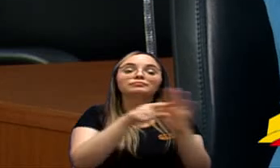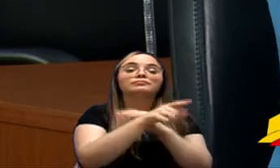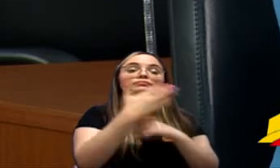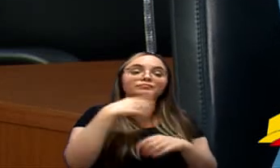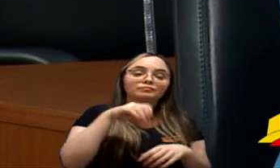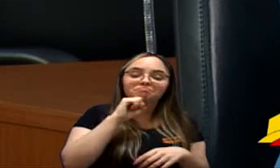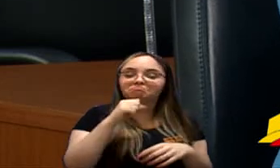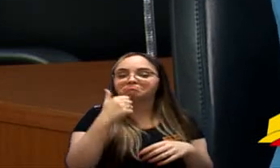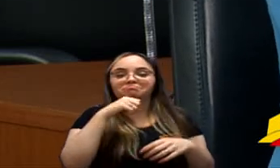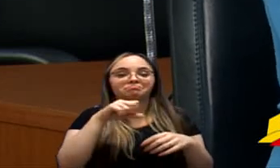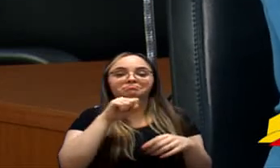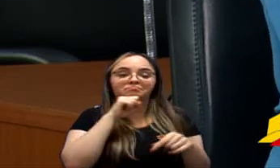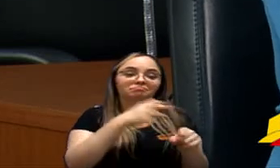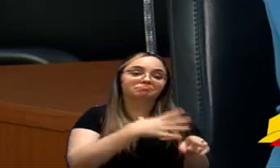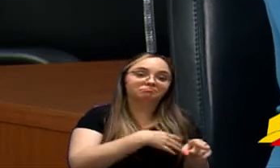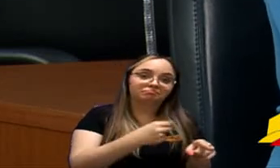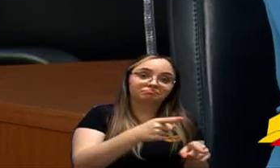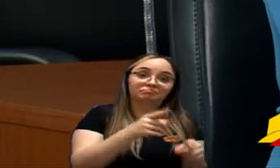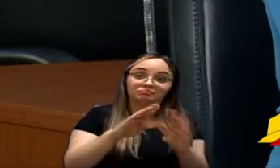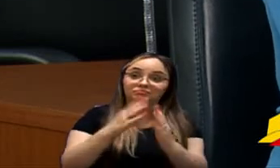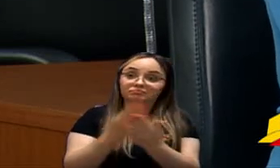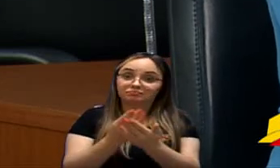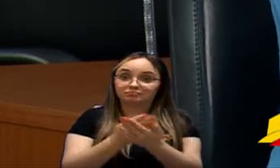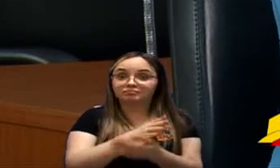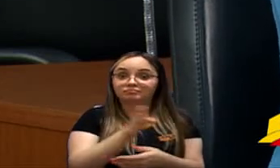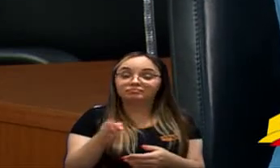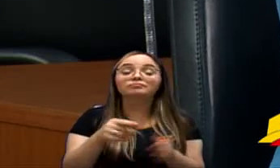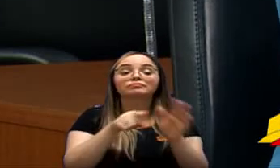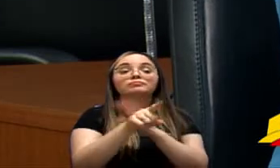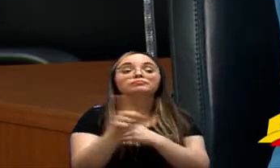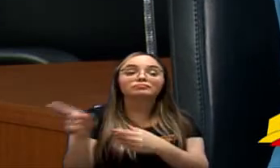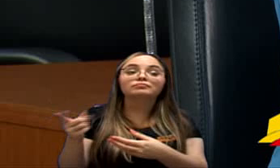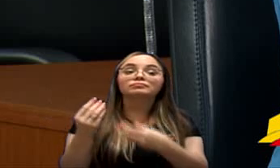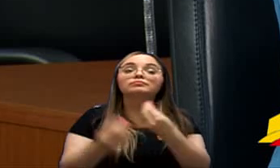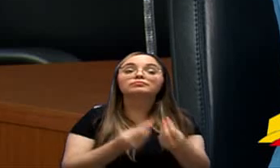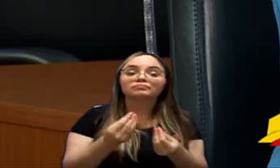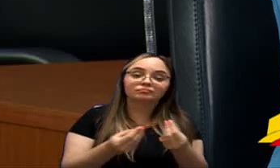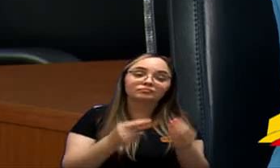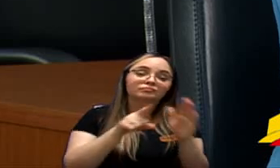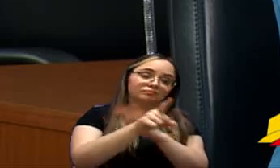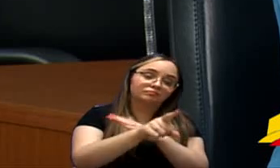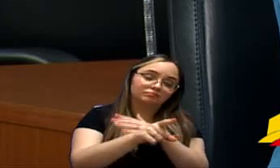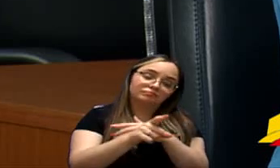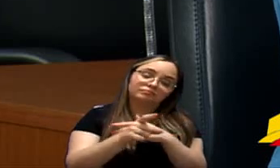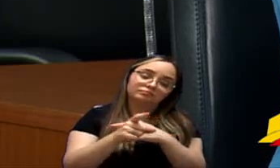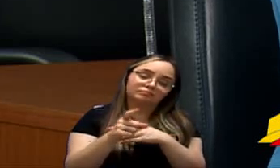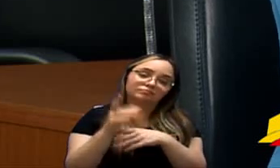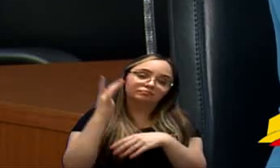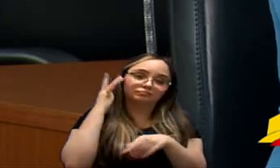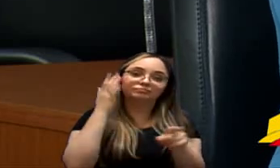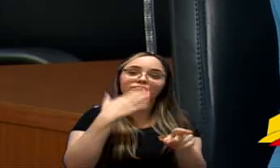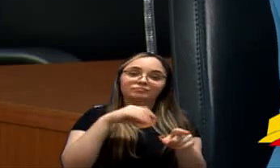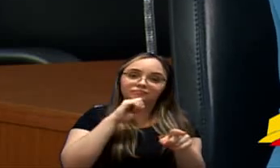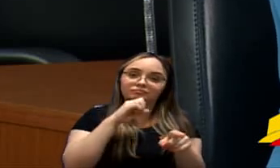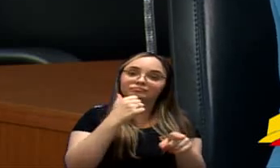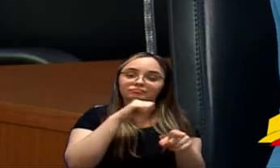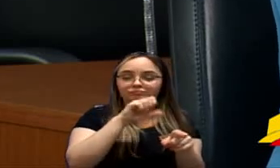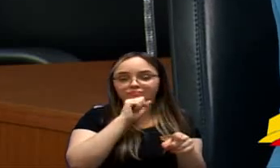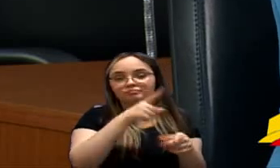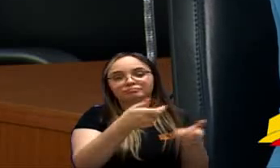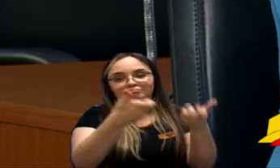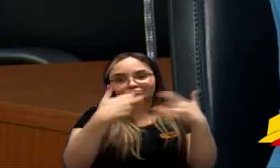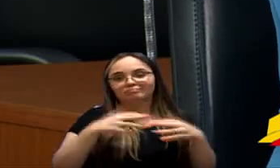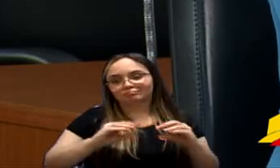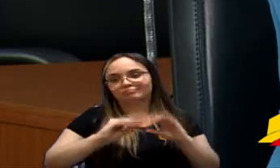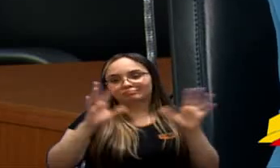para uma mãe que tem um filho em uma dessas creches, aí, como é que é o atendimento lá nas creches. Lá, eu tenho certeza que o pai e a mãe vão conseguir